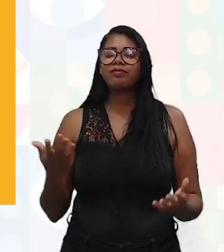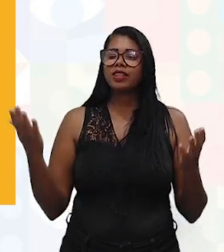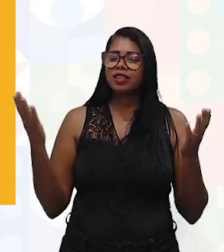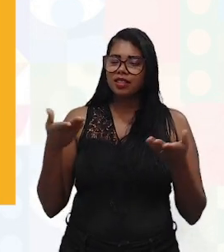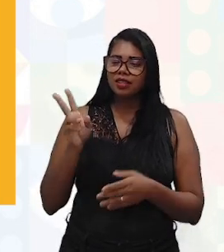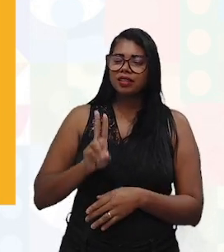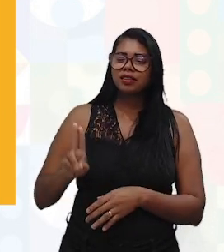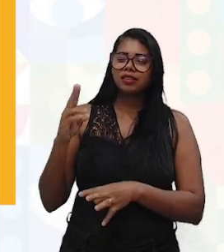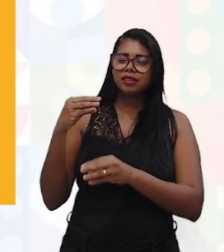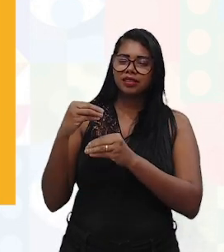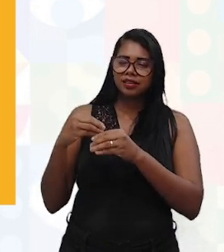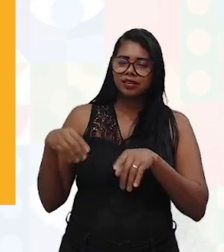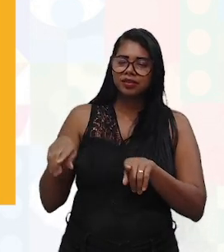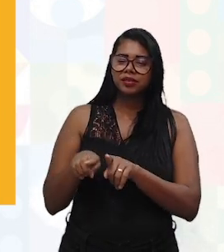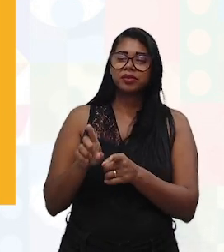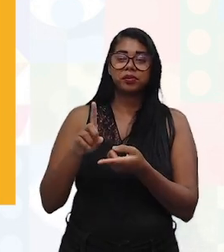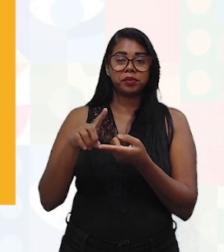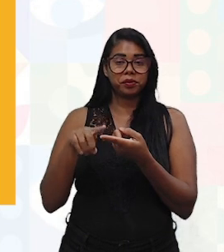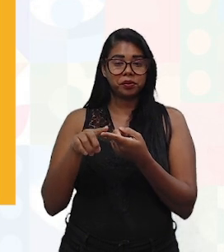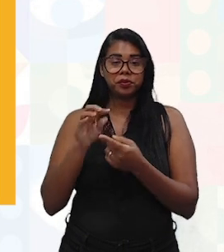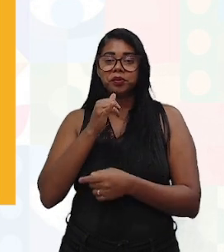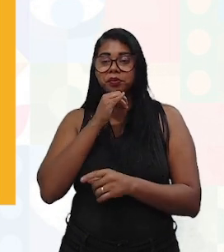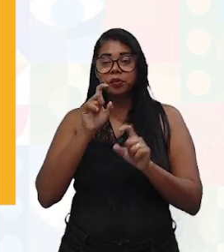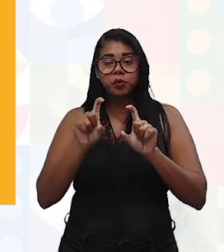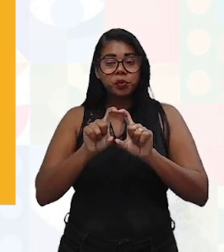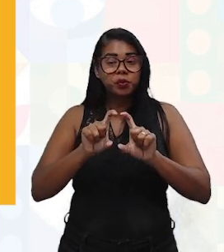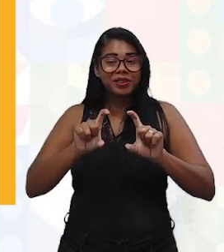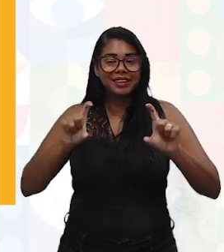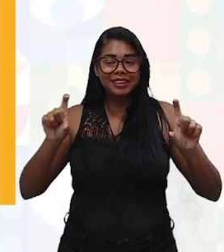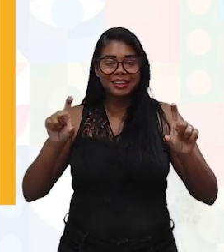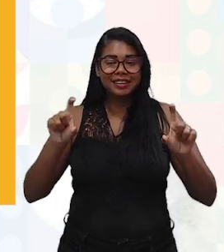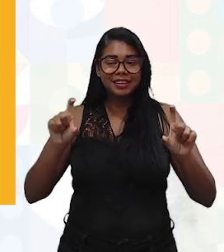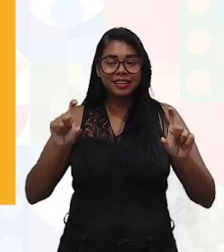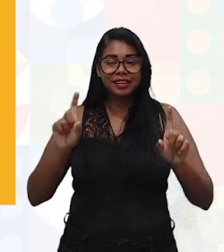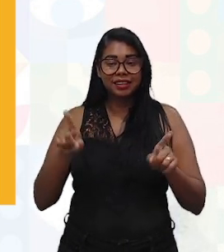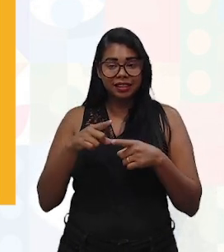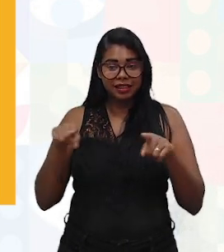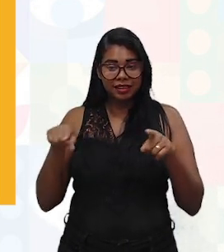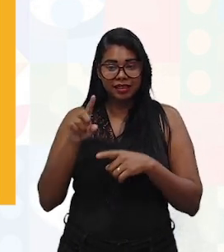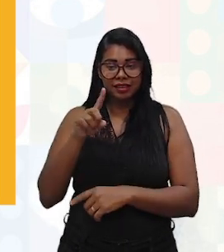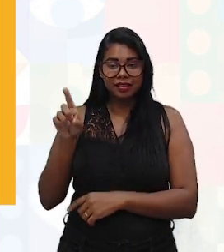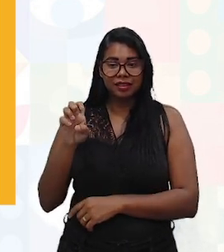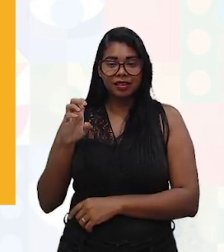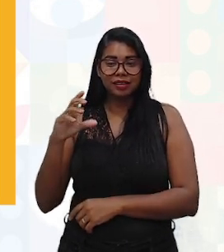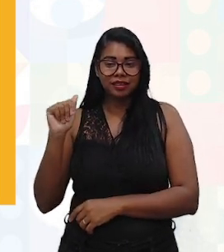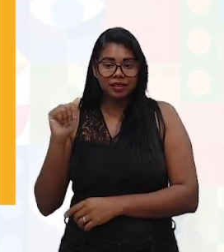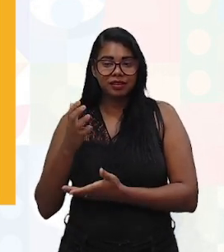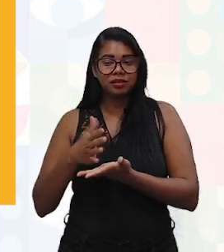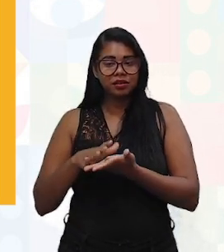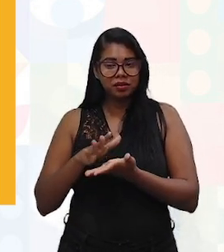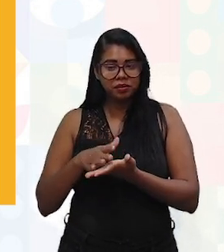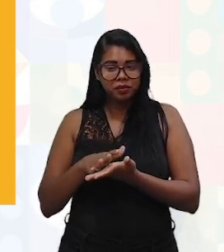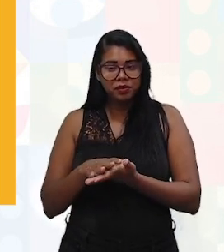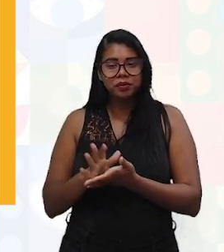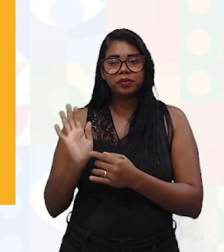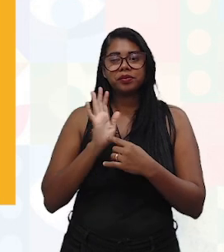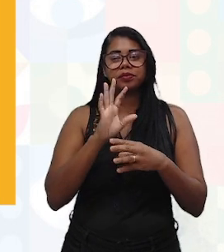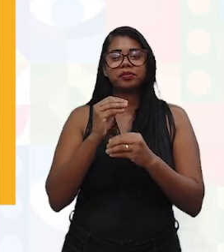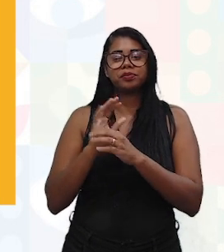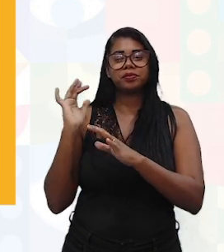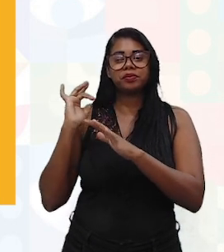ou ainda usam essa frase da música do Zeca como chamariz para as